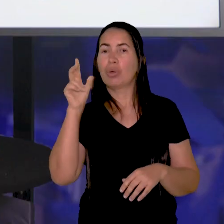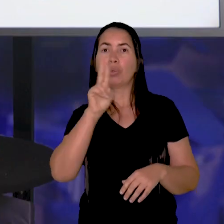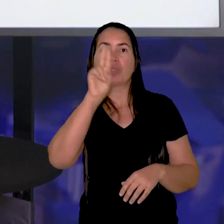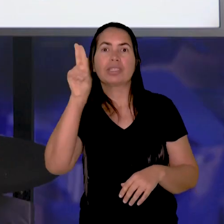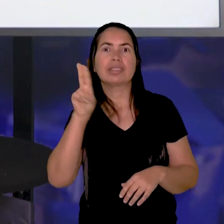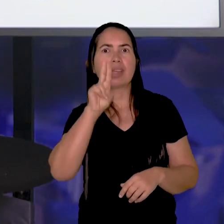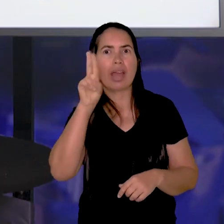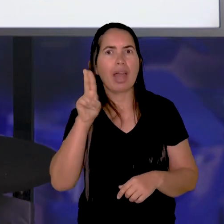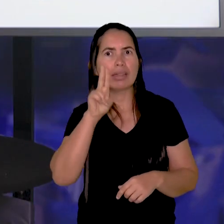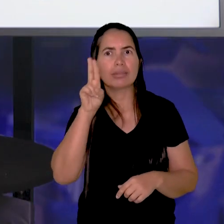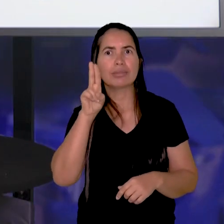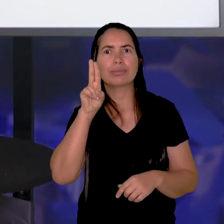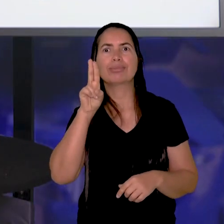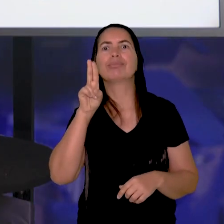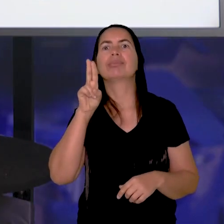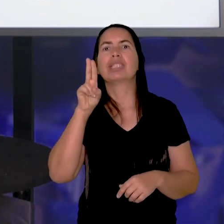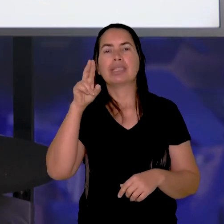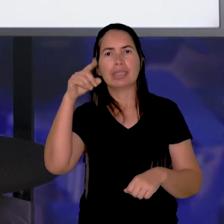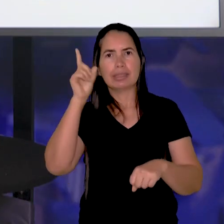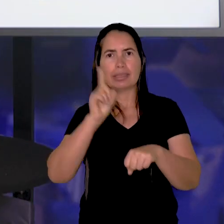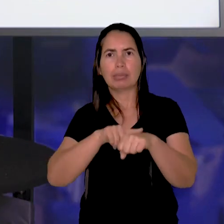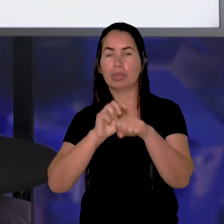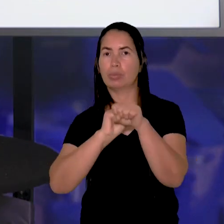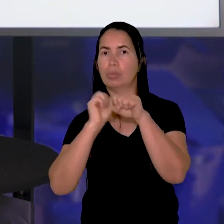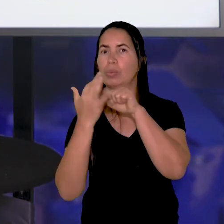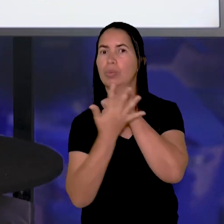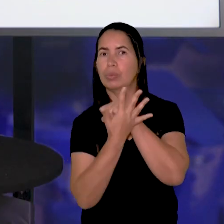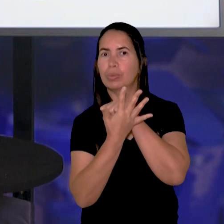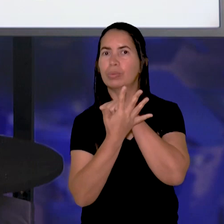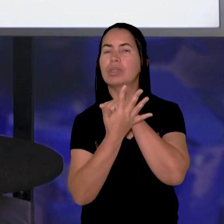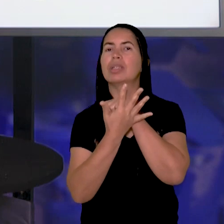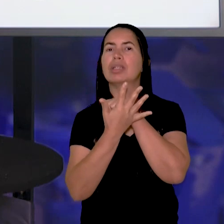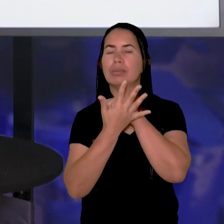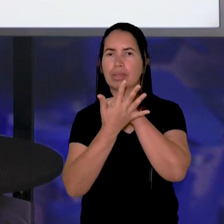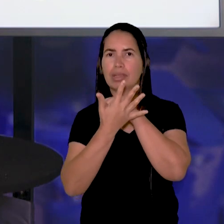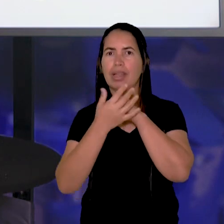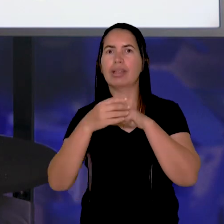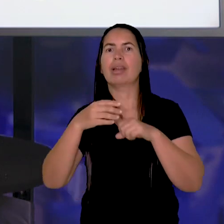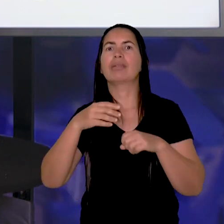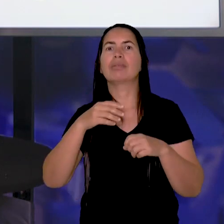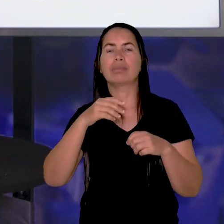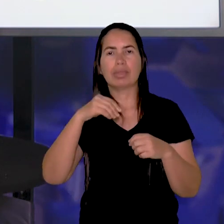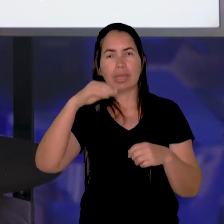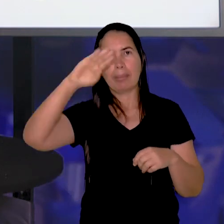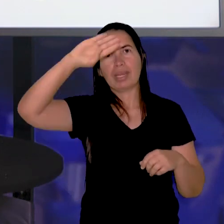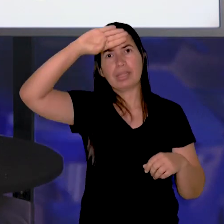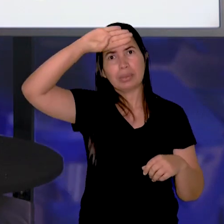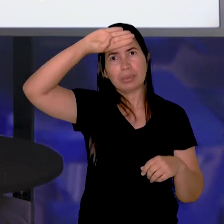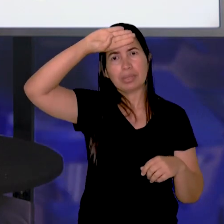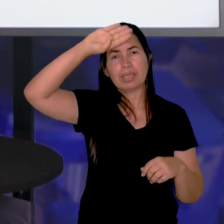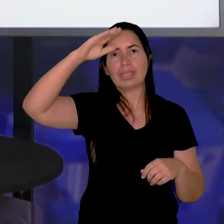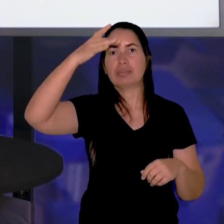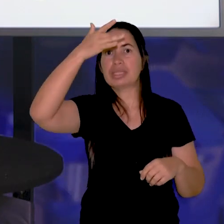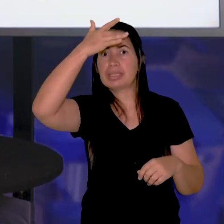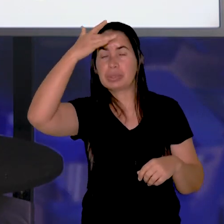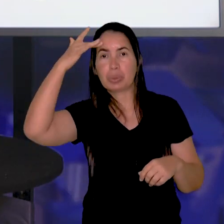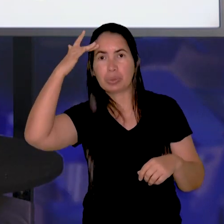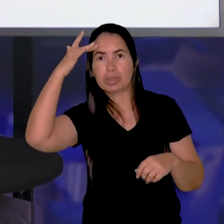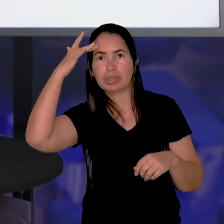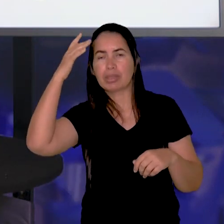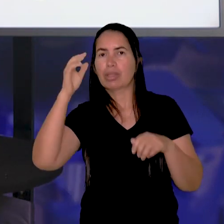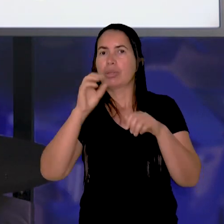bastante utilizado neste período de pandemia para medir a temperatura das pessoas devido